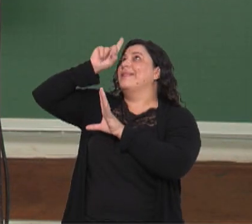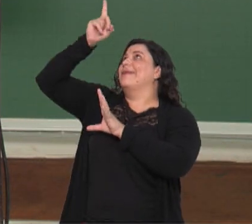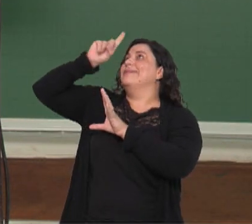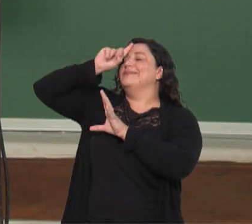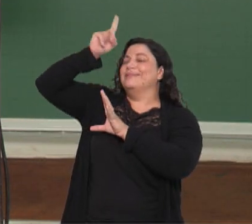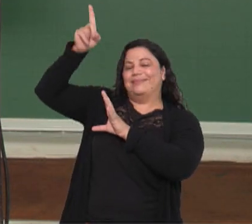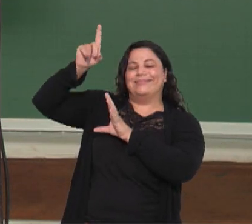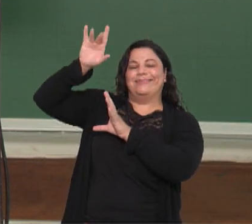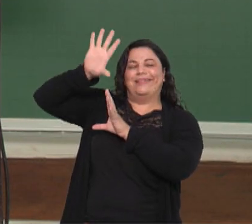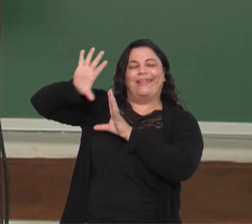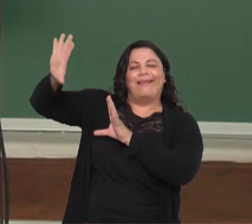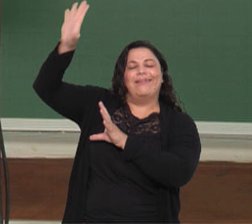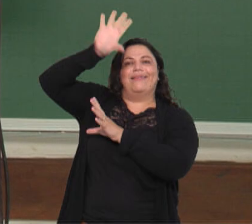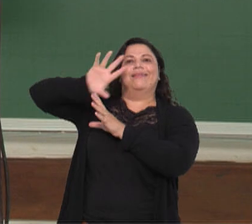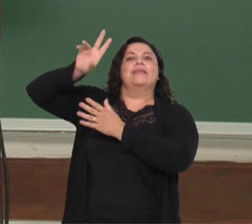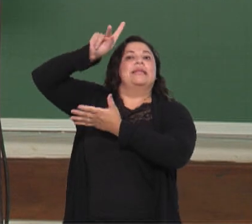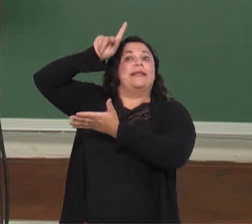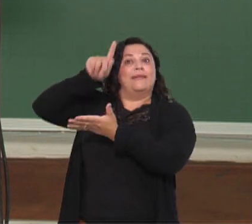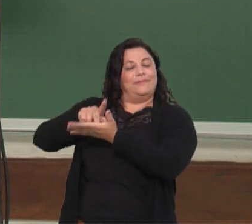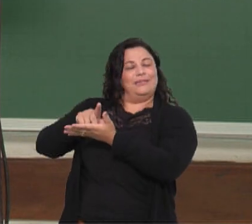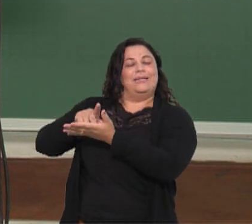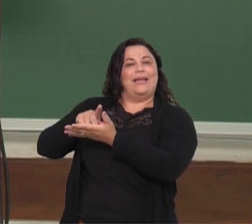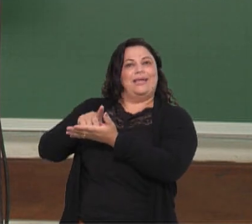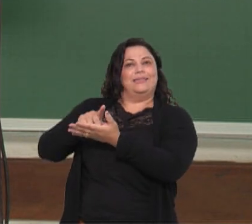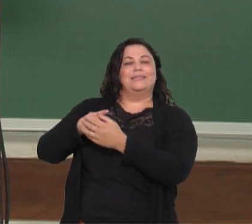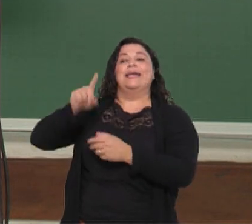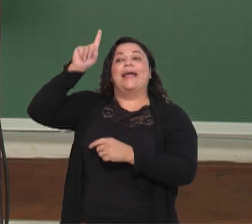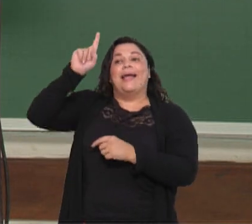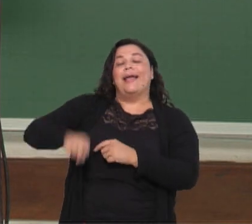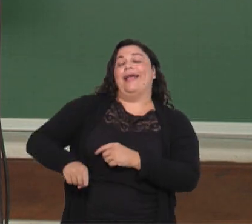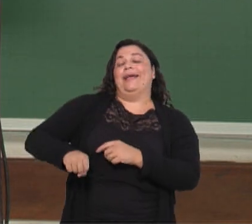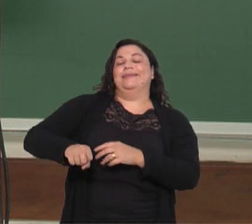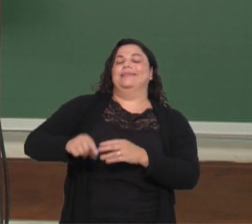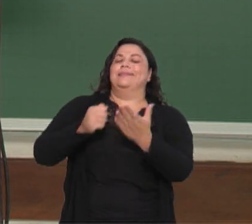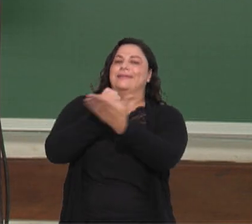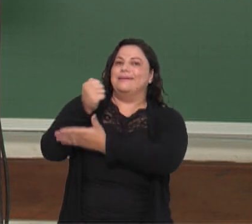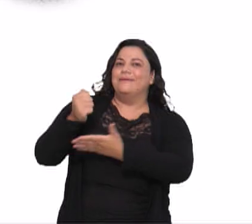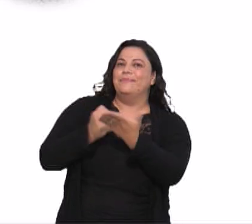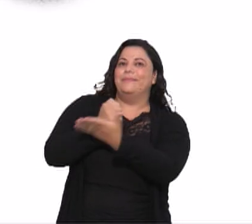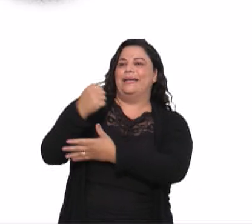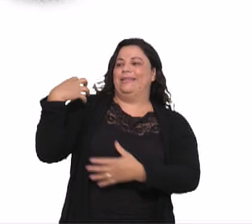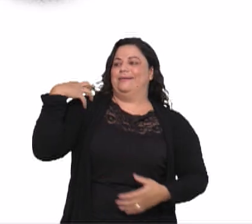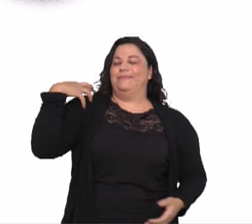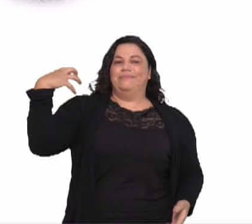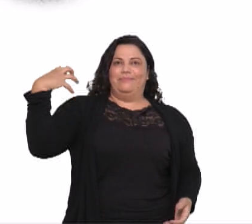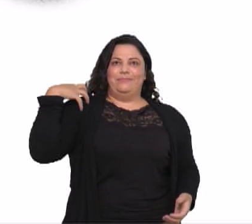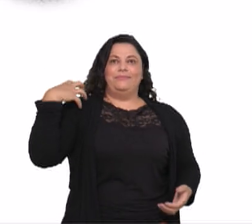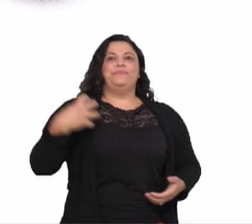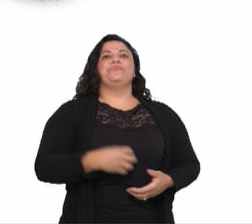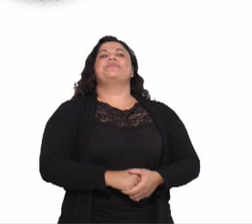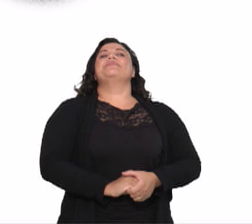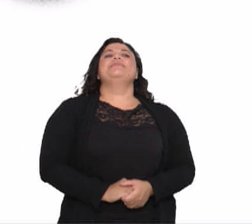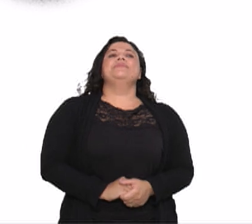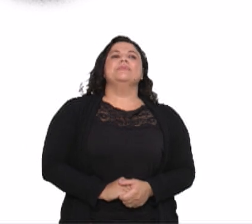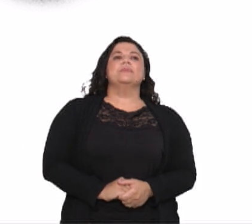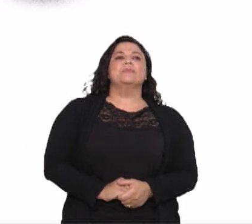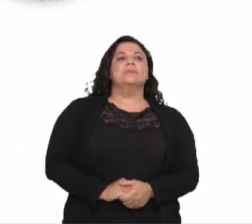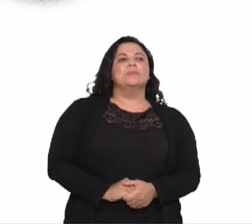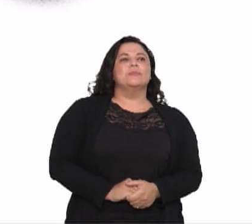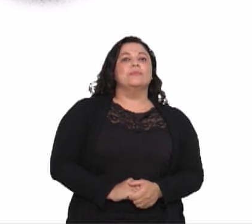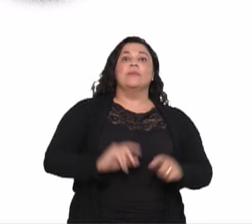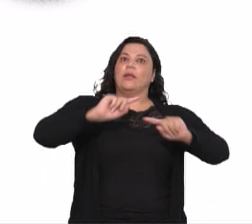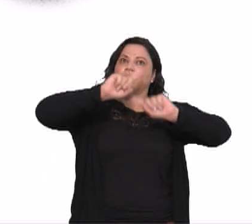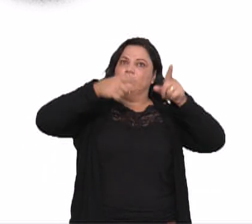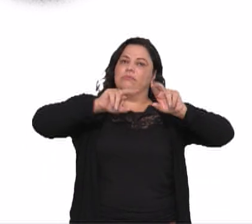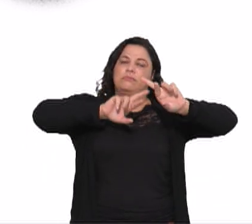onde existem as verdades. Essa é a teoria base do Platão aí. Depois nós temos a distinção entre corpo e alma,